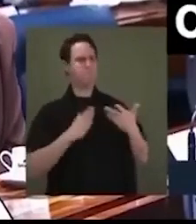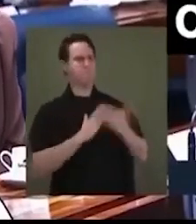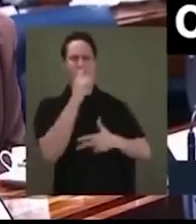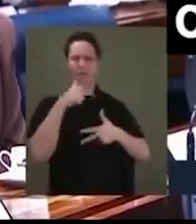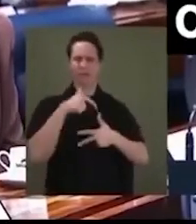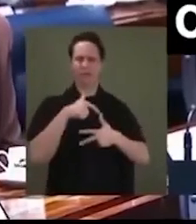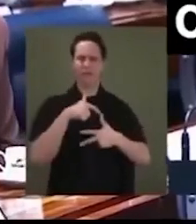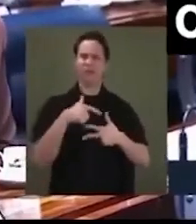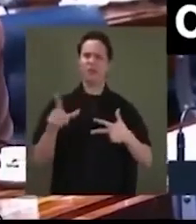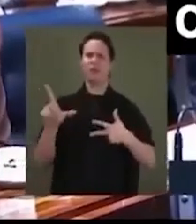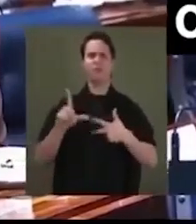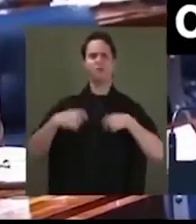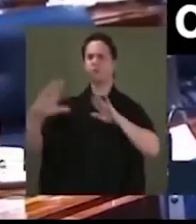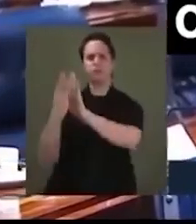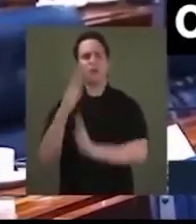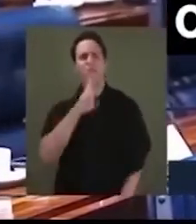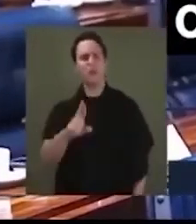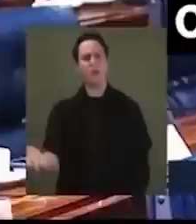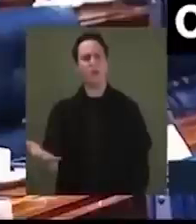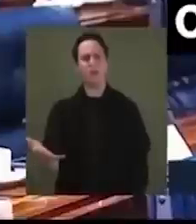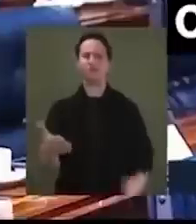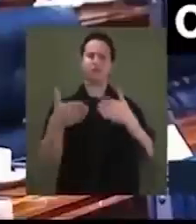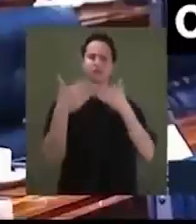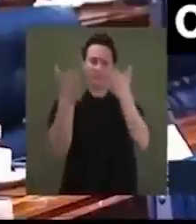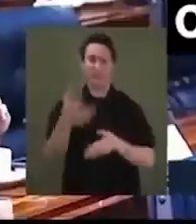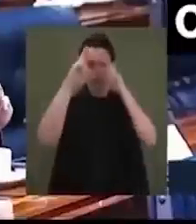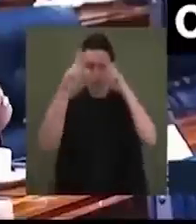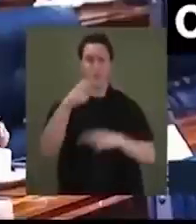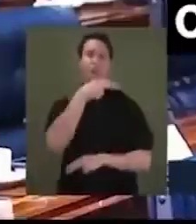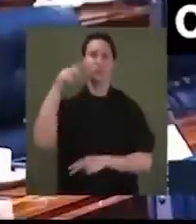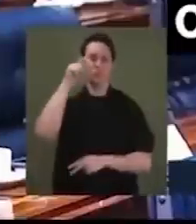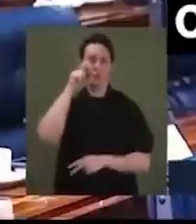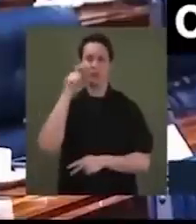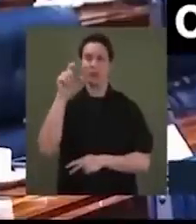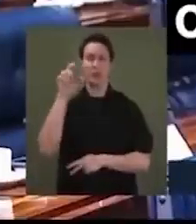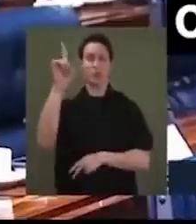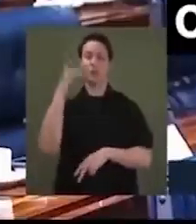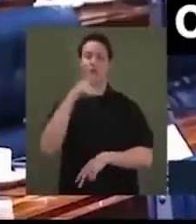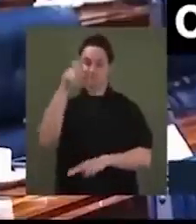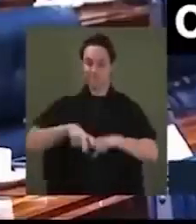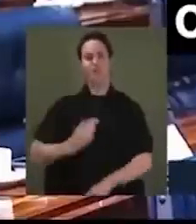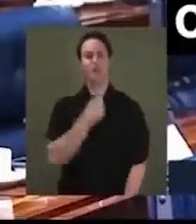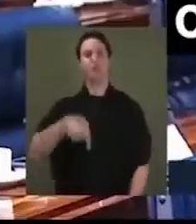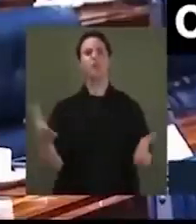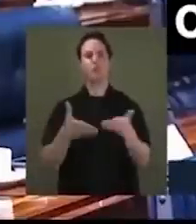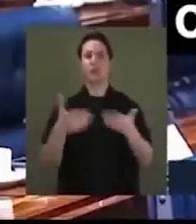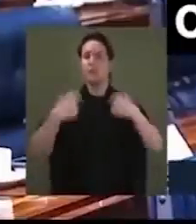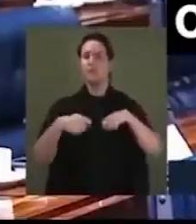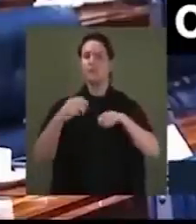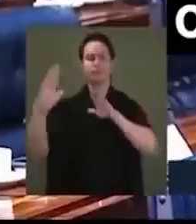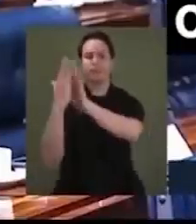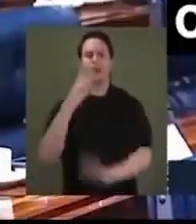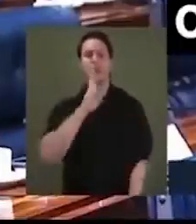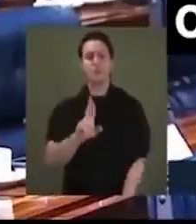o parlamento tem que dar uma resposta. Presidente Gumoto, com todo respeito a Vossa Excelência, e não à toa tenho certeza que Deus lhe trouxe aqui hoje, tem que dar uma